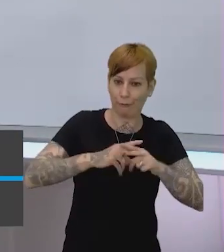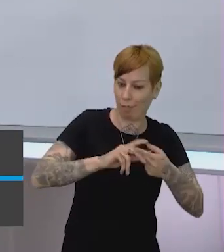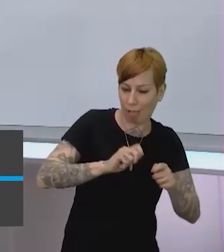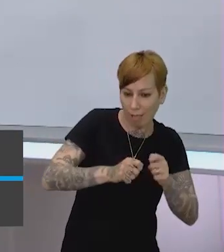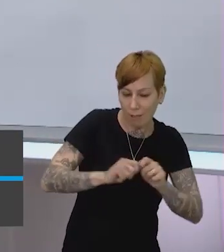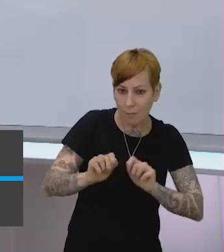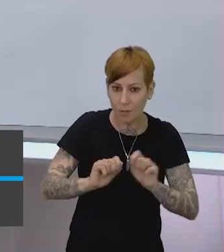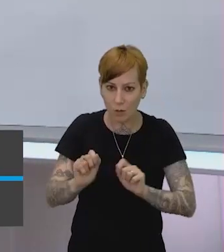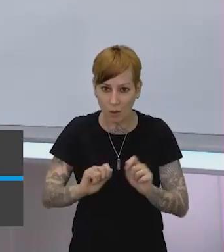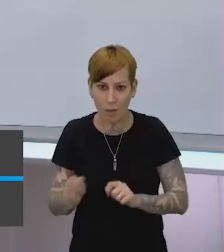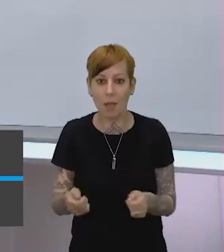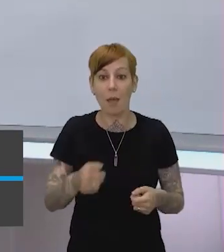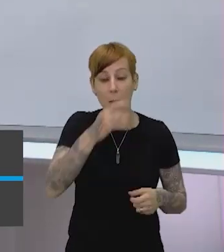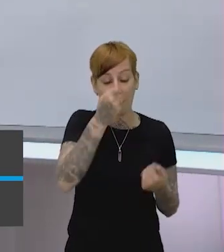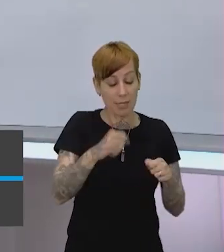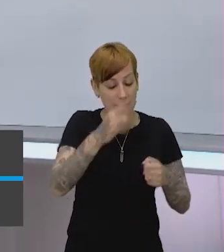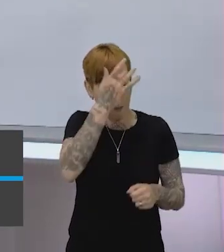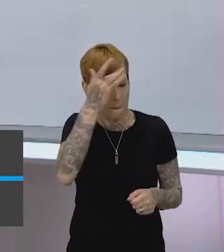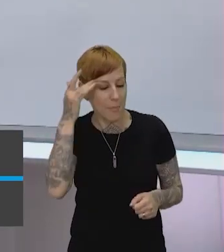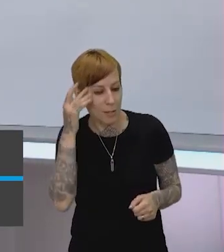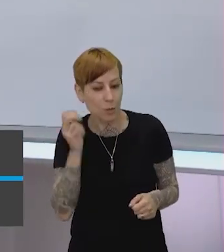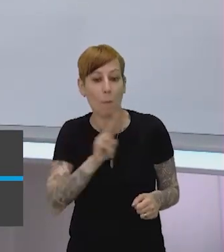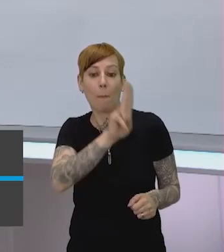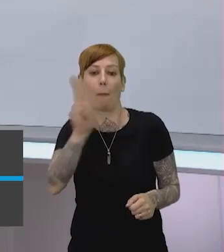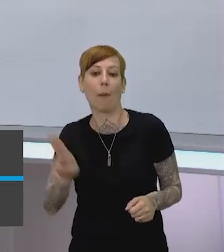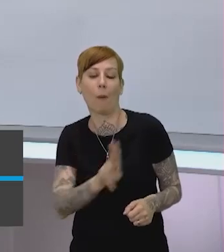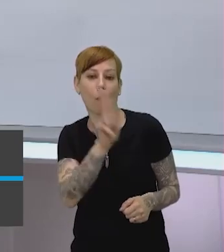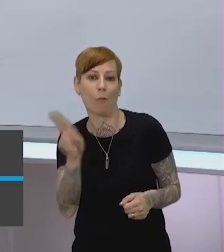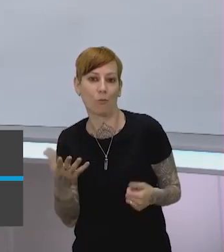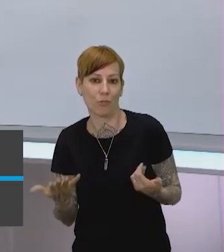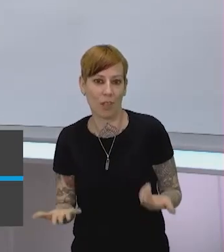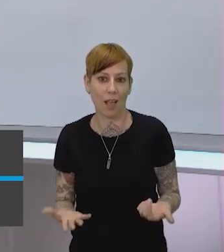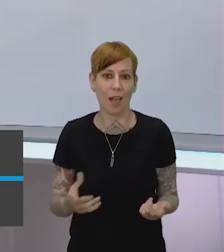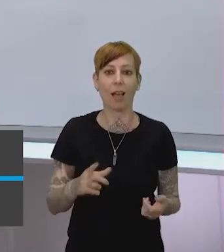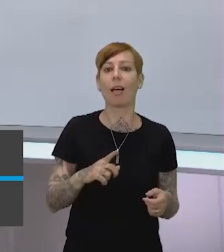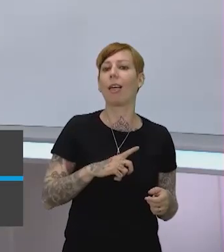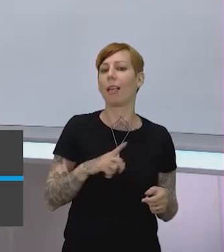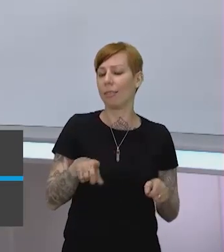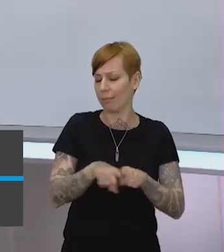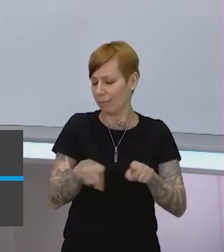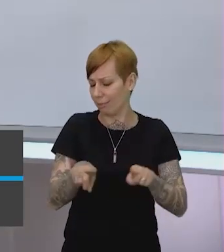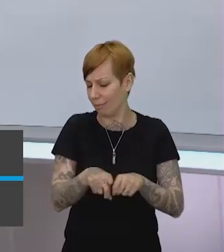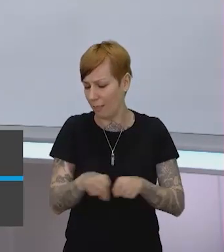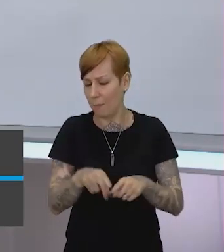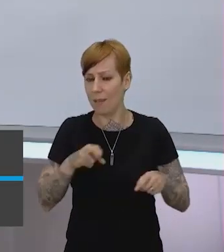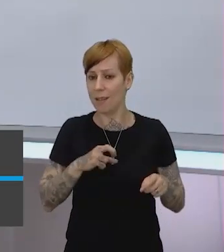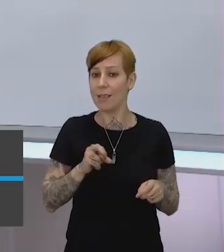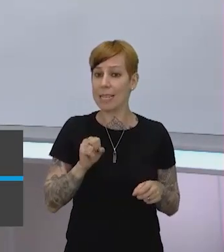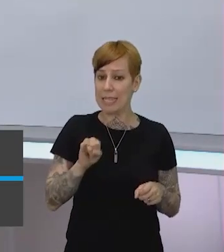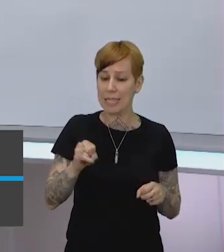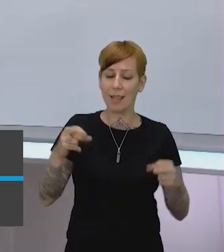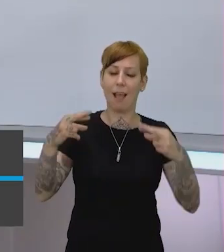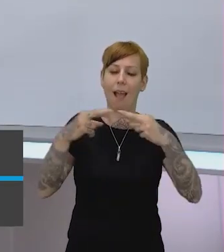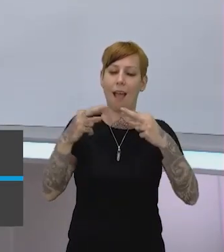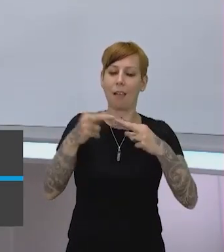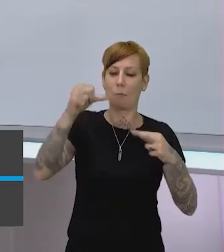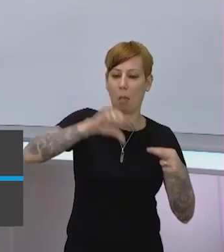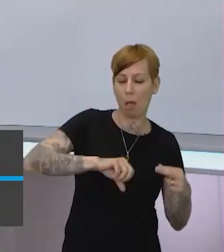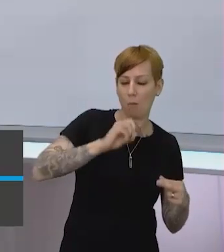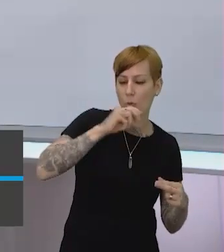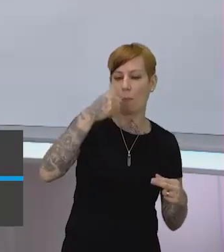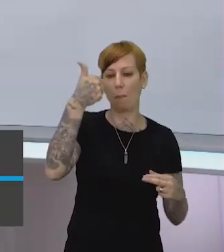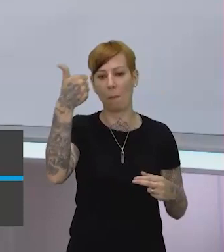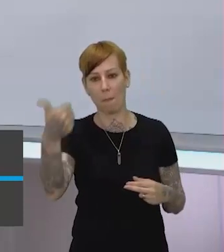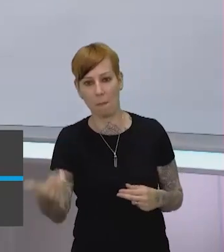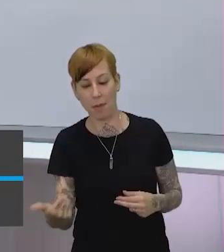para usarem o celular de uma forma ou de outra, né? E tem também se a rede pega bem, se ela pega mal, se ela está numa